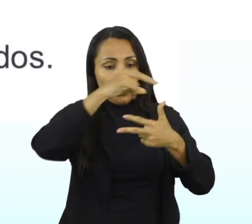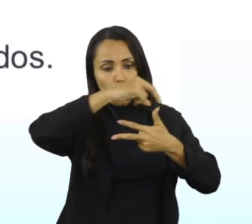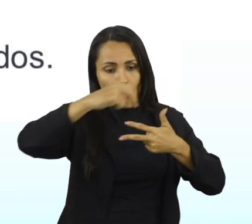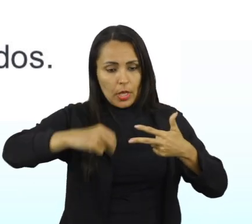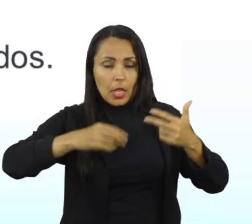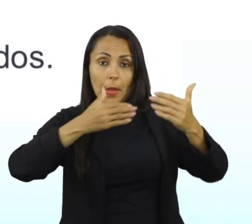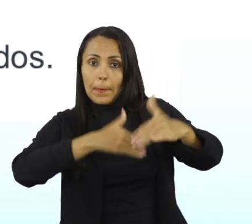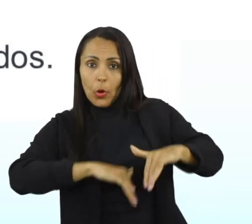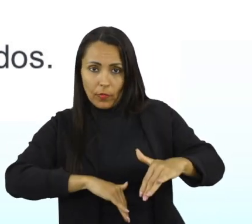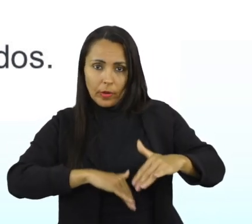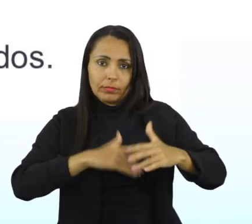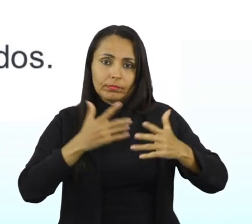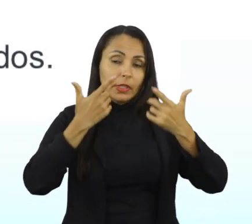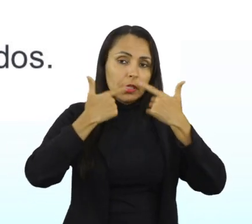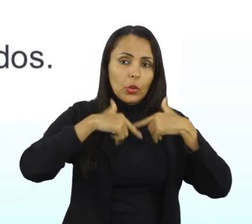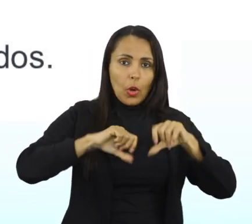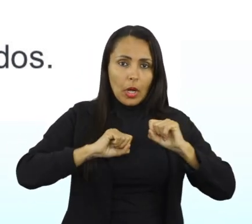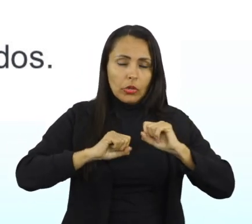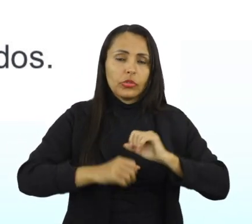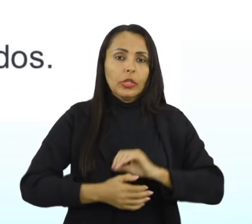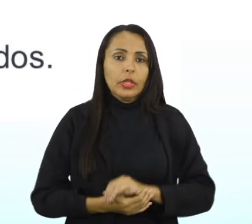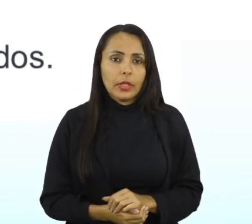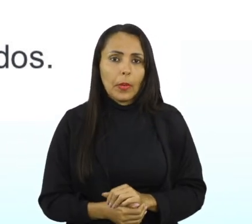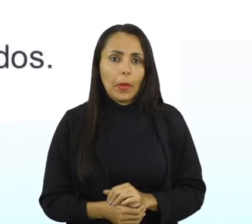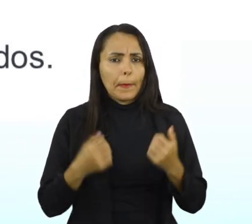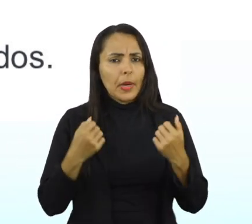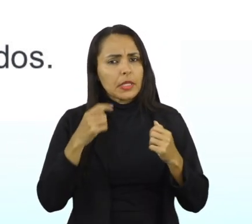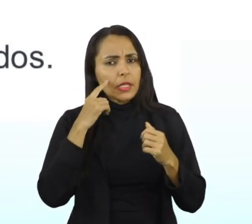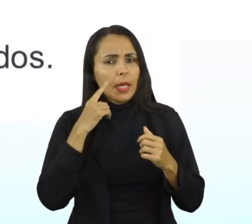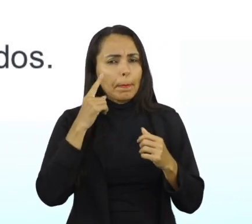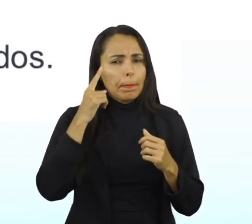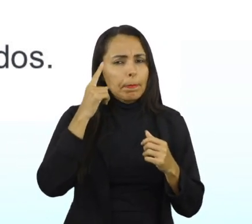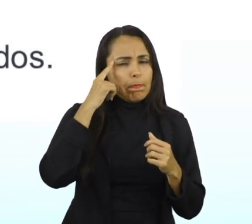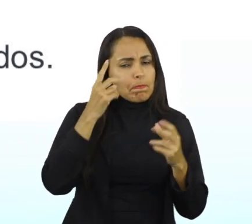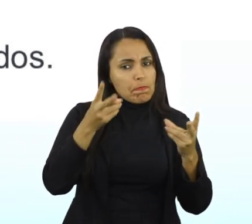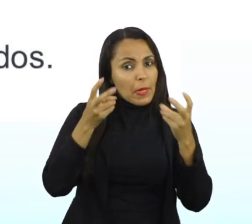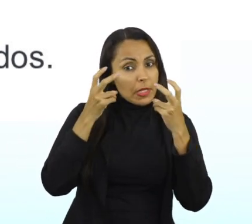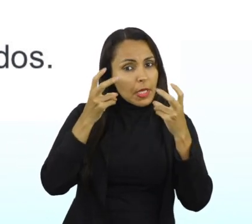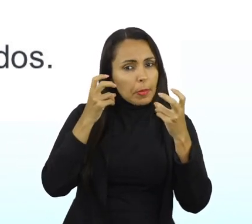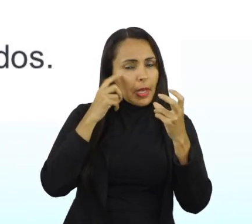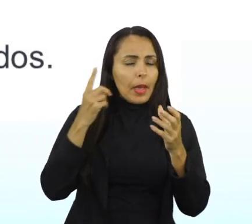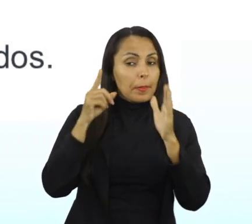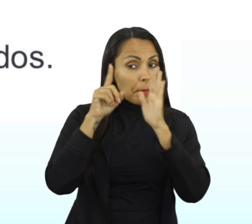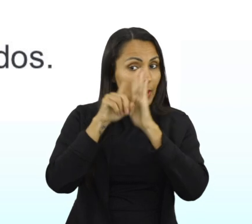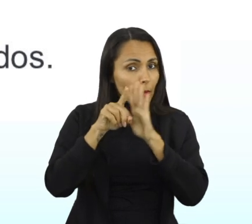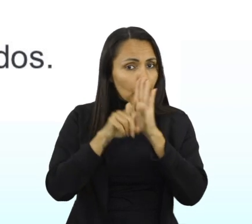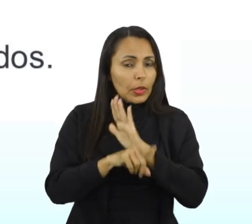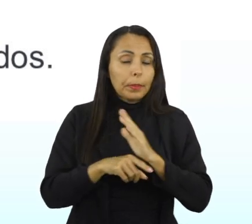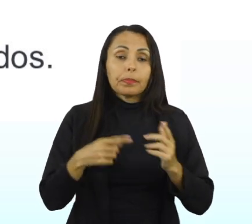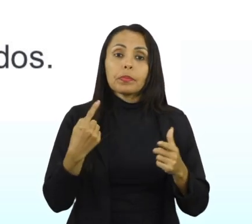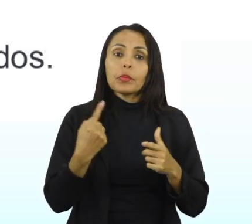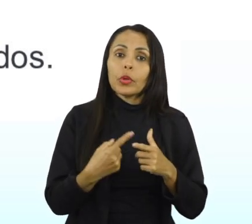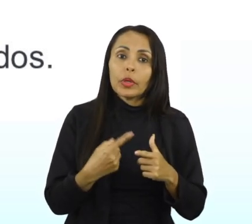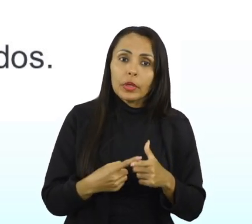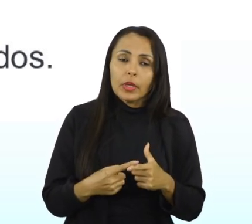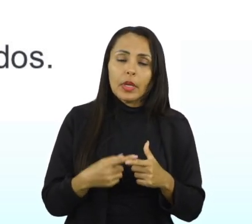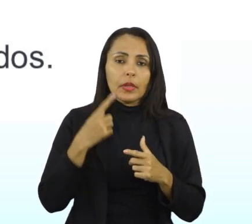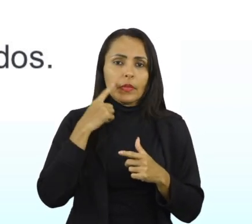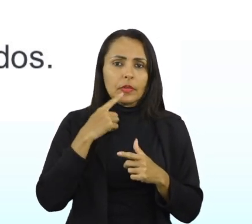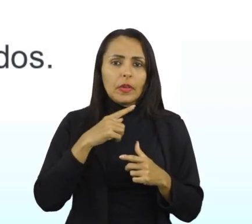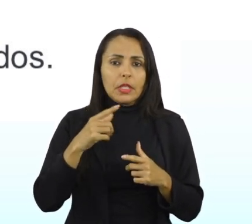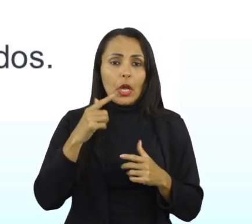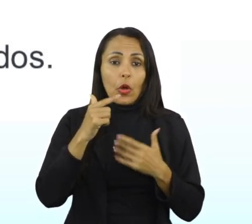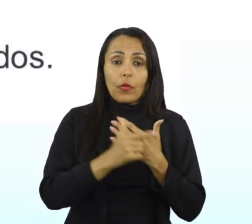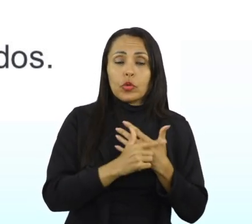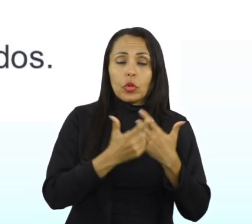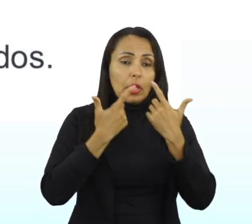do Enem, na prova de linguagem, você precisa ler o comando da questão. Por quê? Porque ele vai dizer